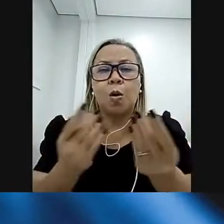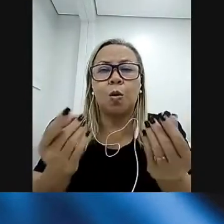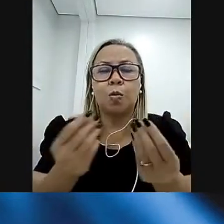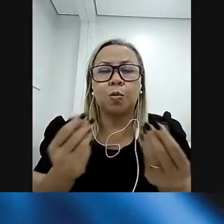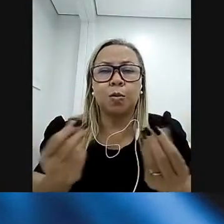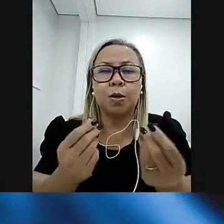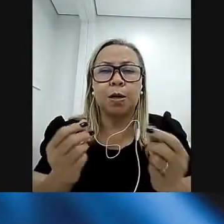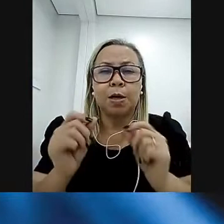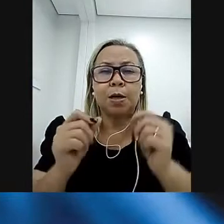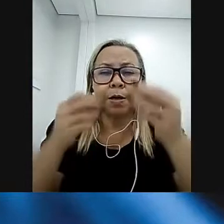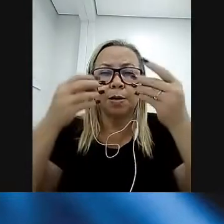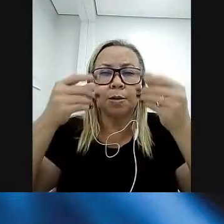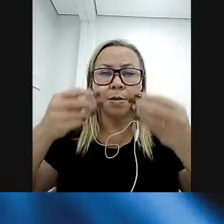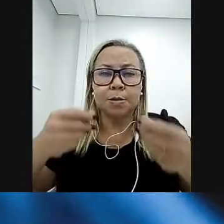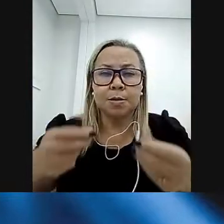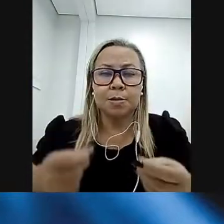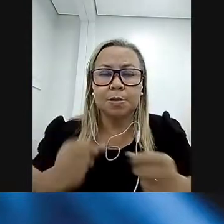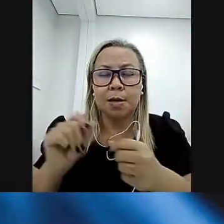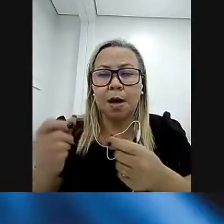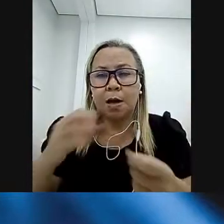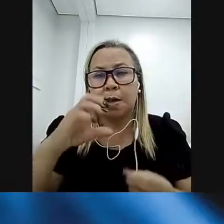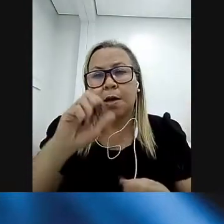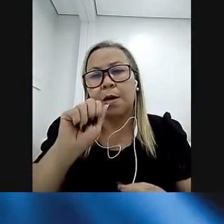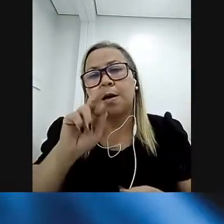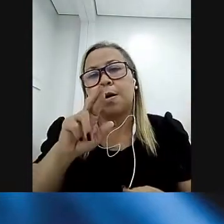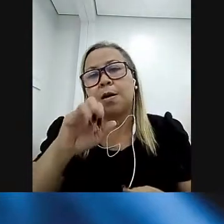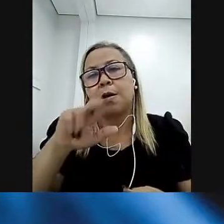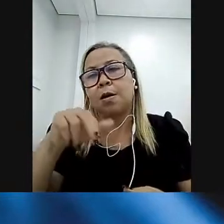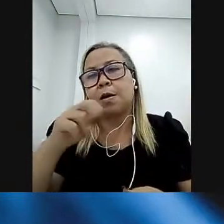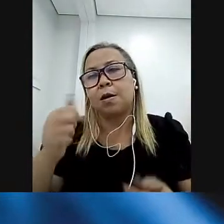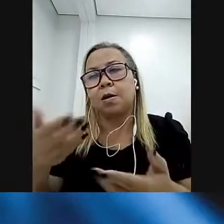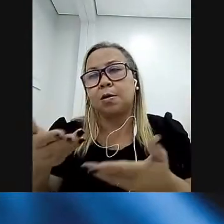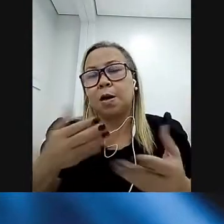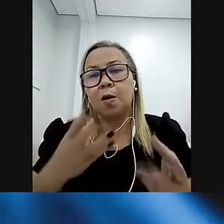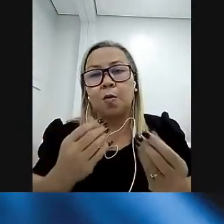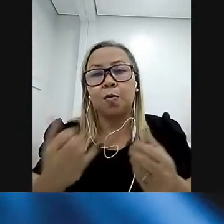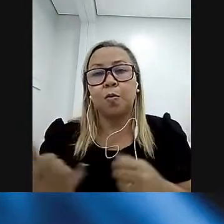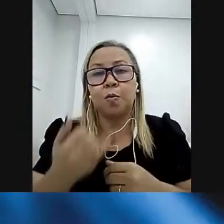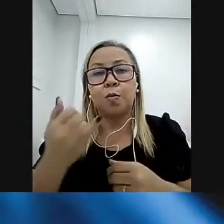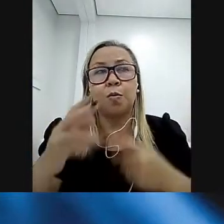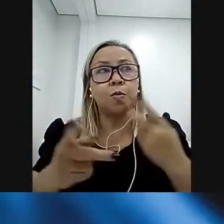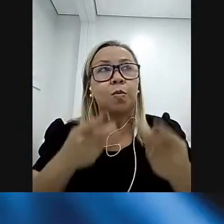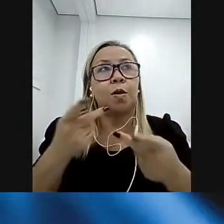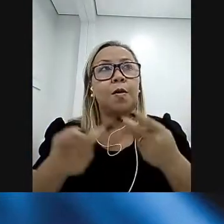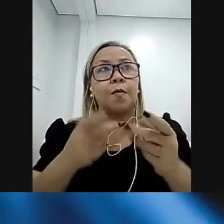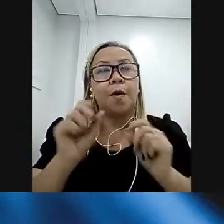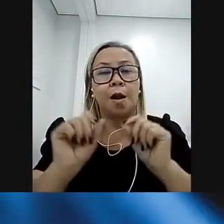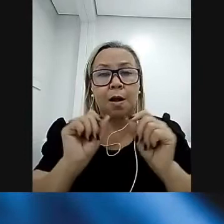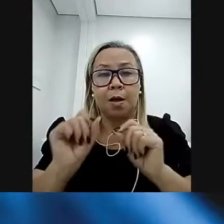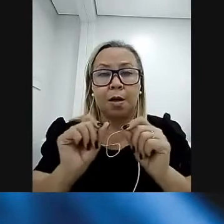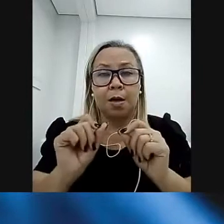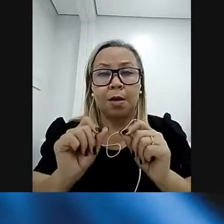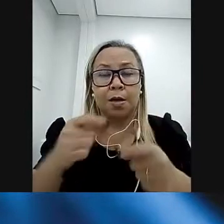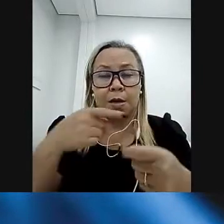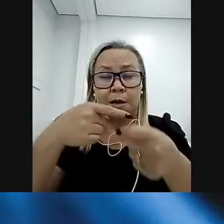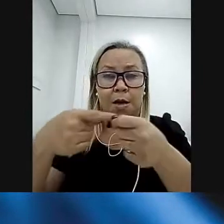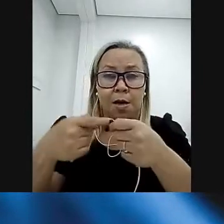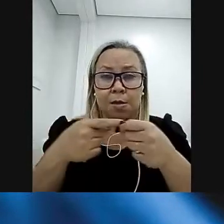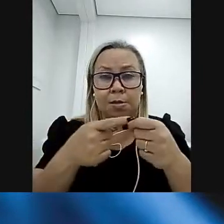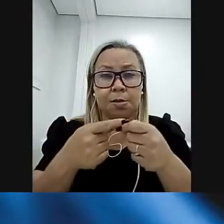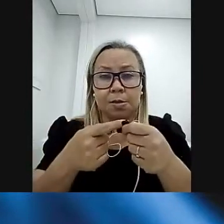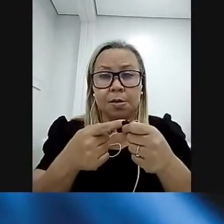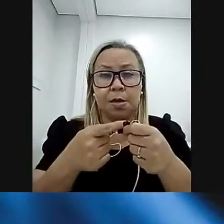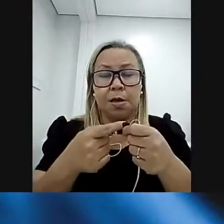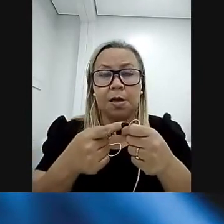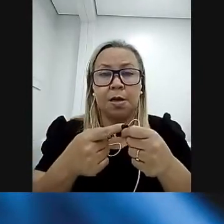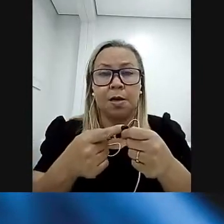né? E é muito importante quando ela diz que a cidade, né,